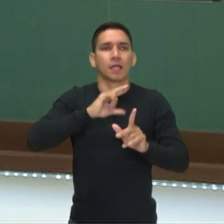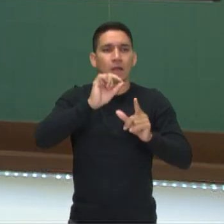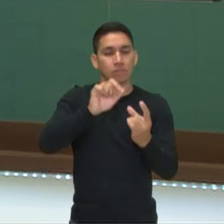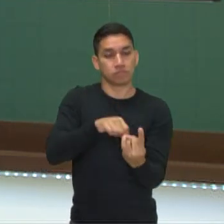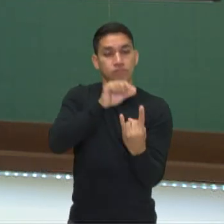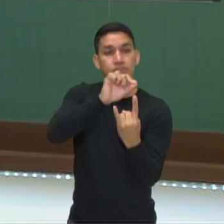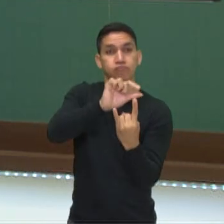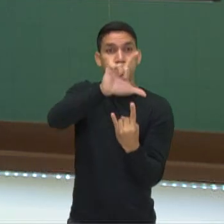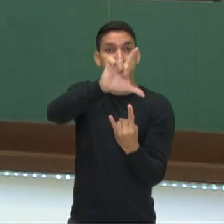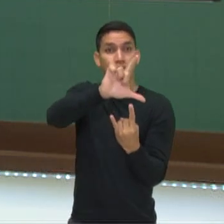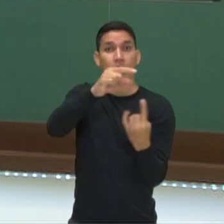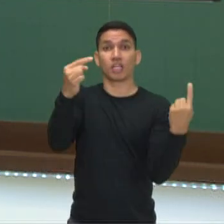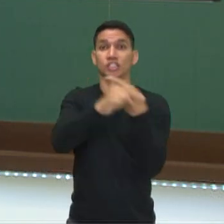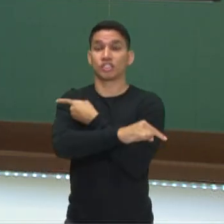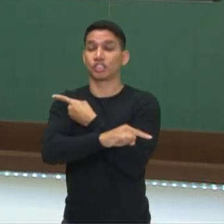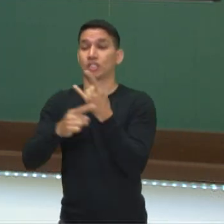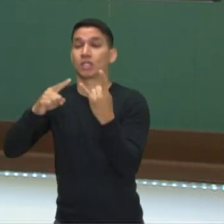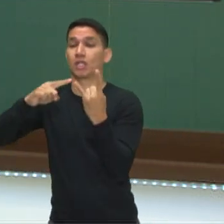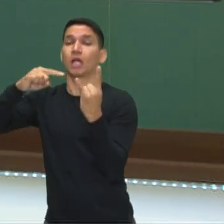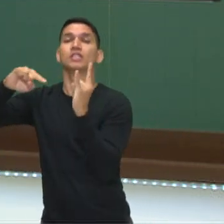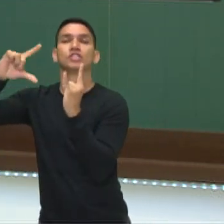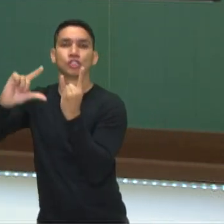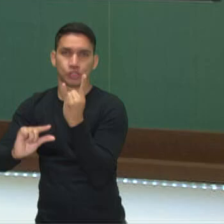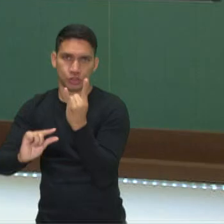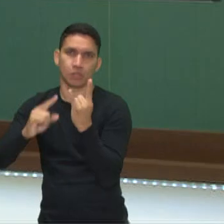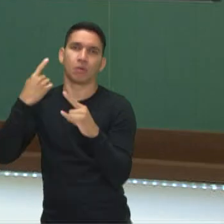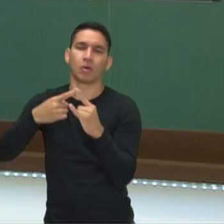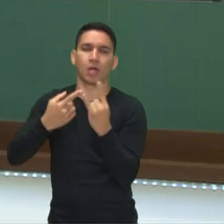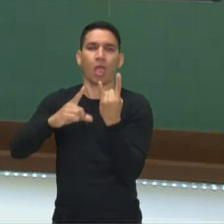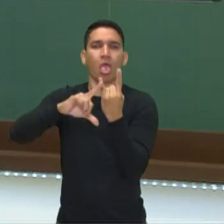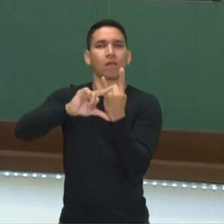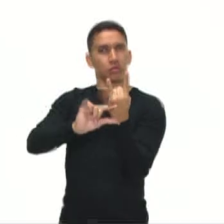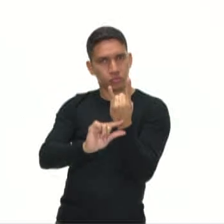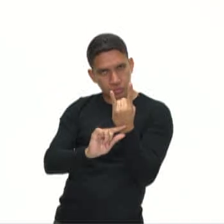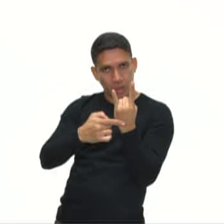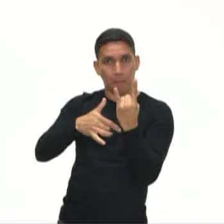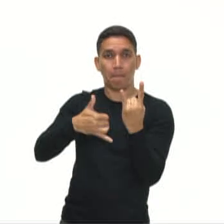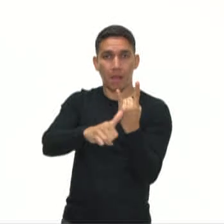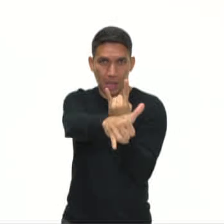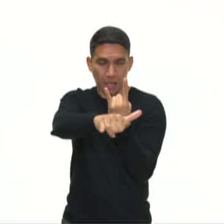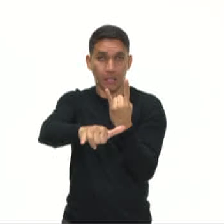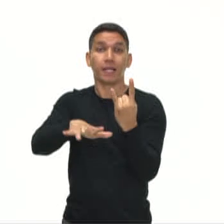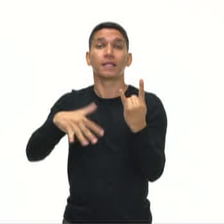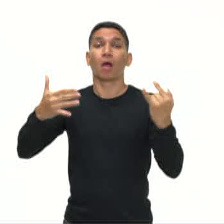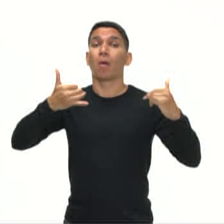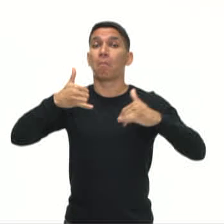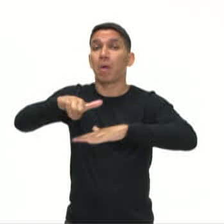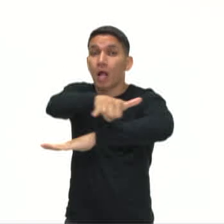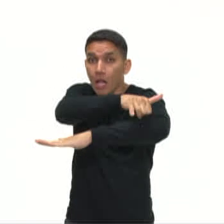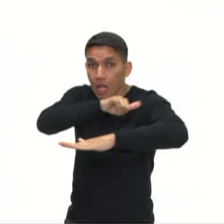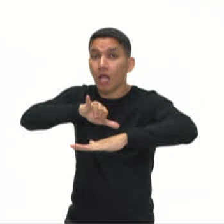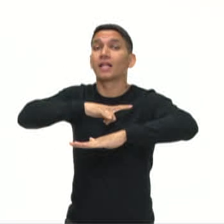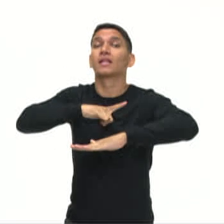sentido oposto das negativas, para descarregar a bateria. E a corrente elétrica, então, tem um sentido chamado sentido